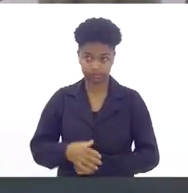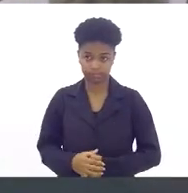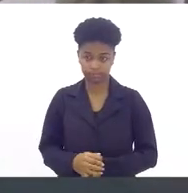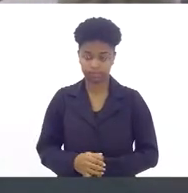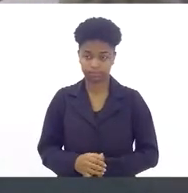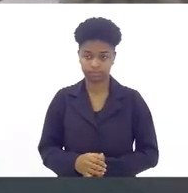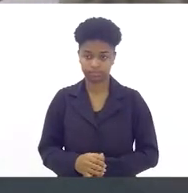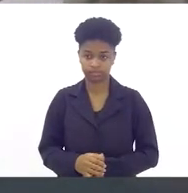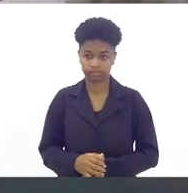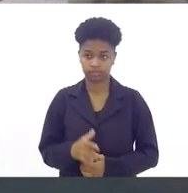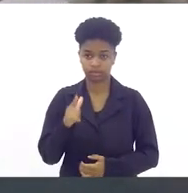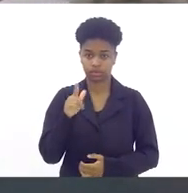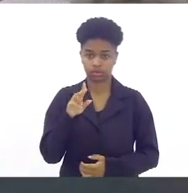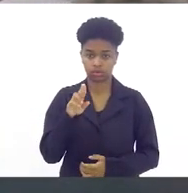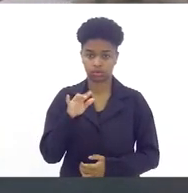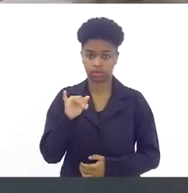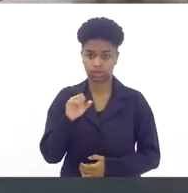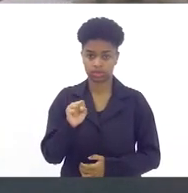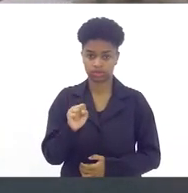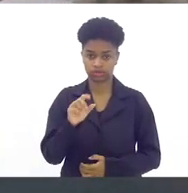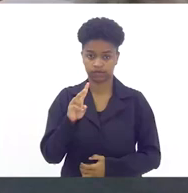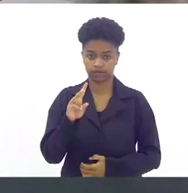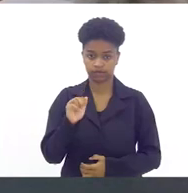o Luiz Valério